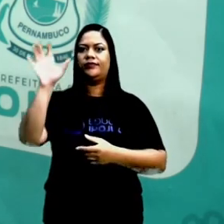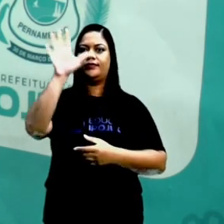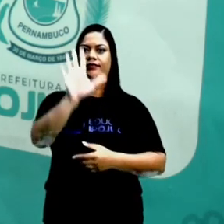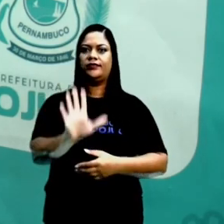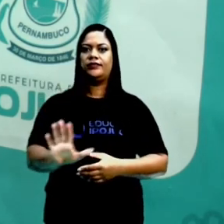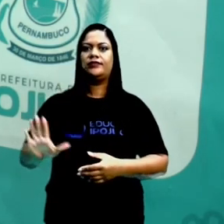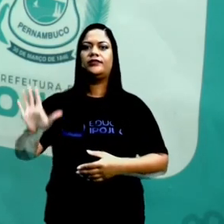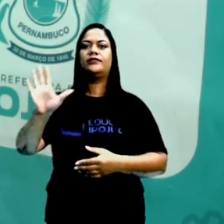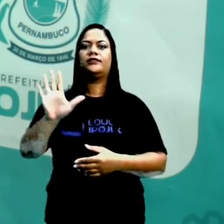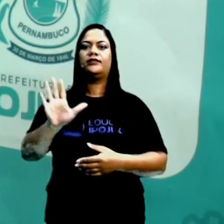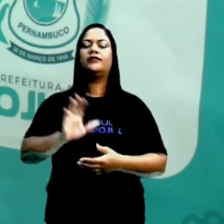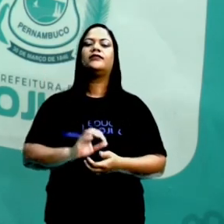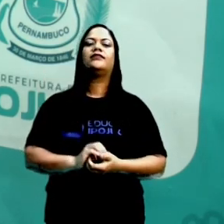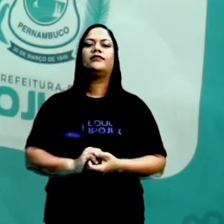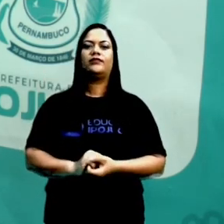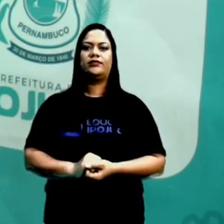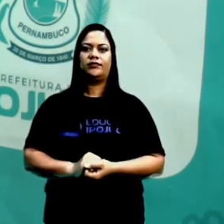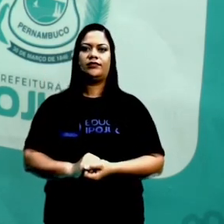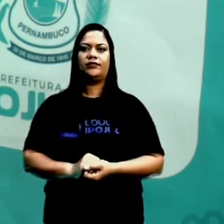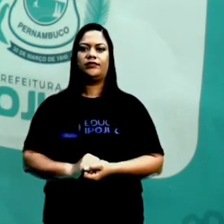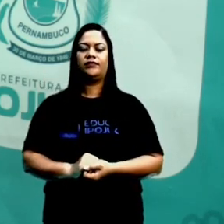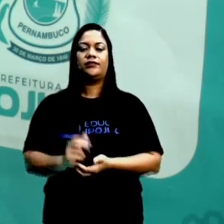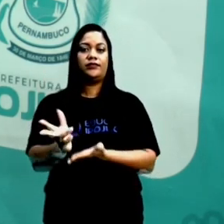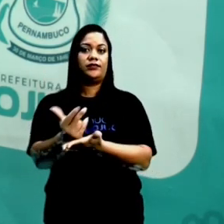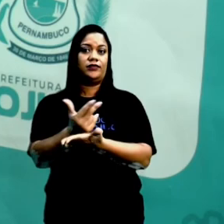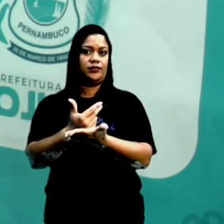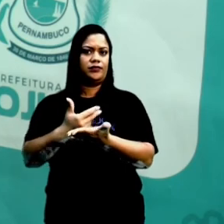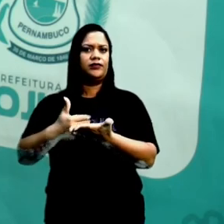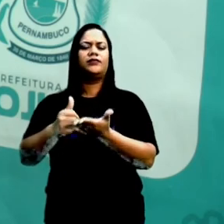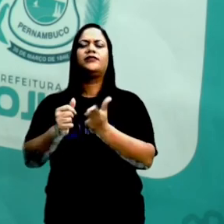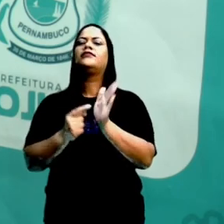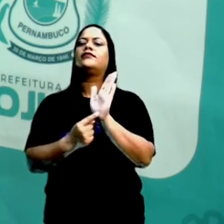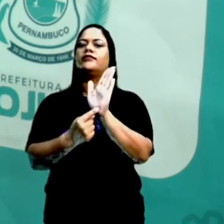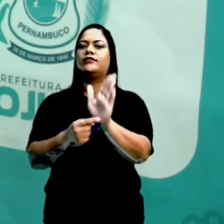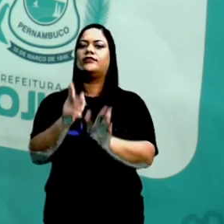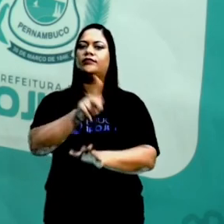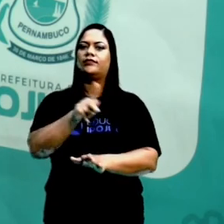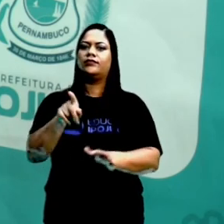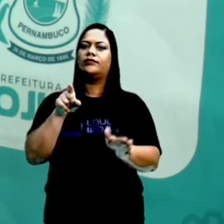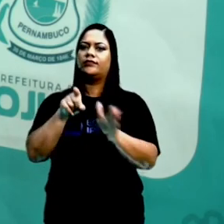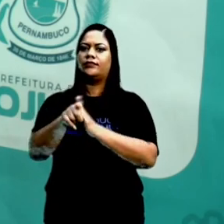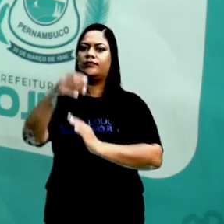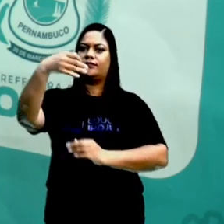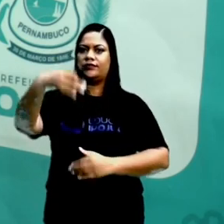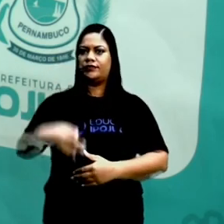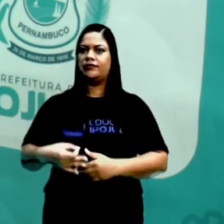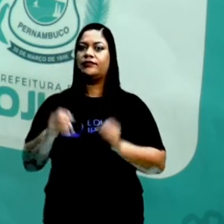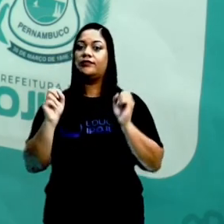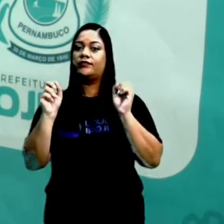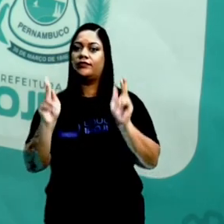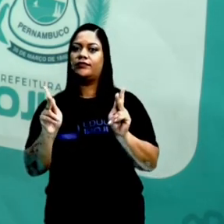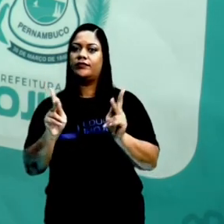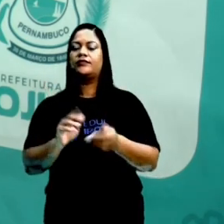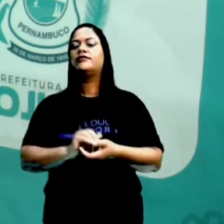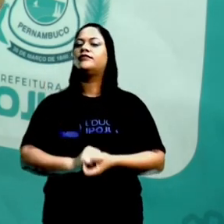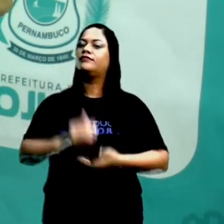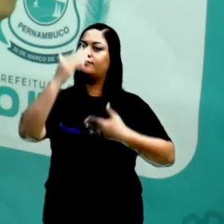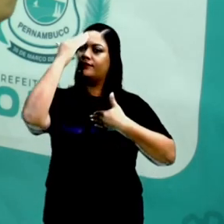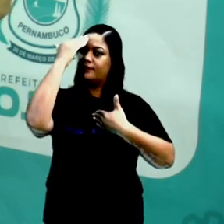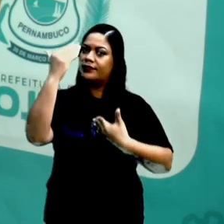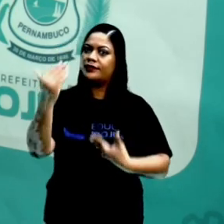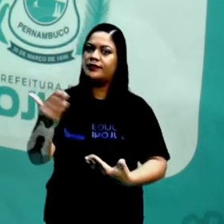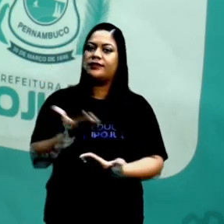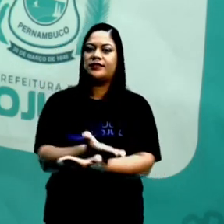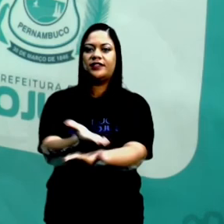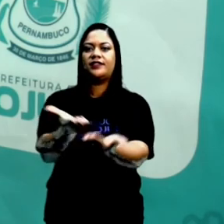deusa Atena, tá certo? Depois de desenhar, mostre ao seu professor e pergunte a ele se está certo. Ok, pessoal? Muito obrigado pela